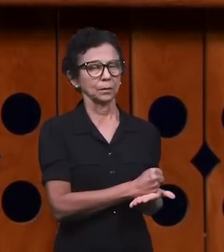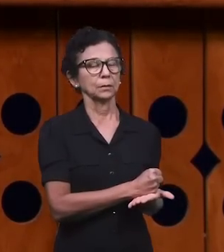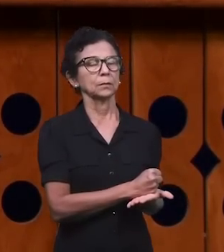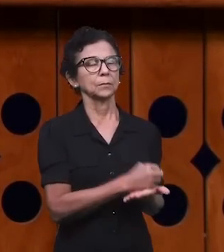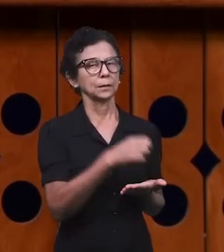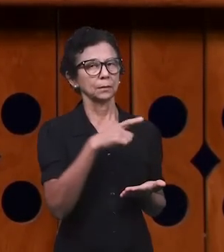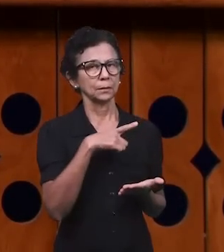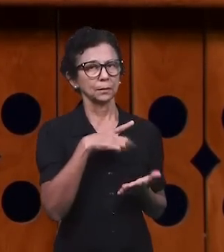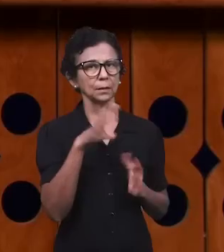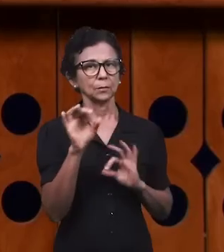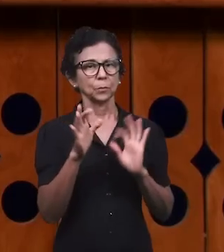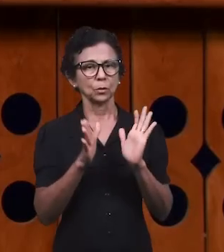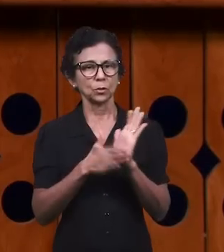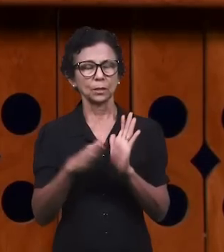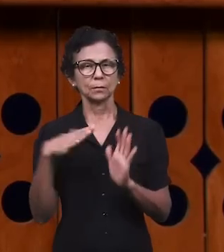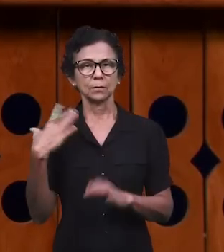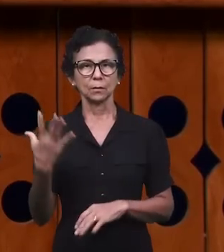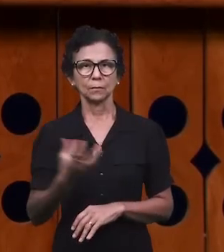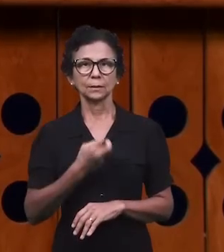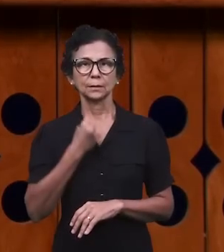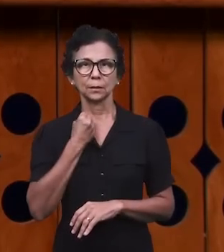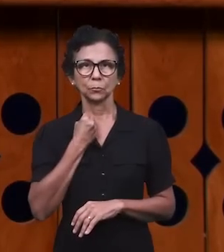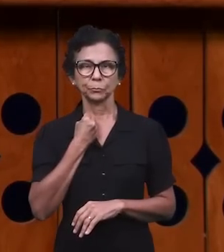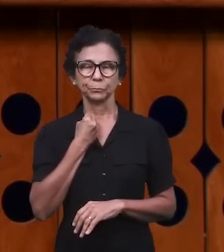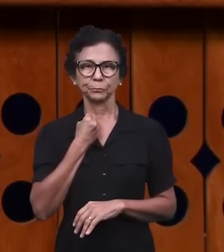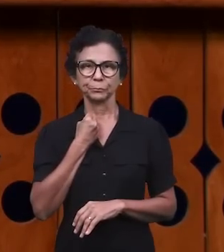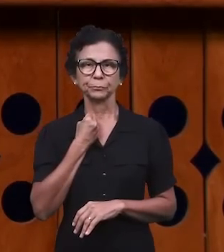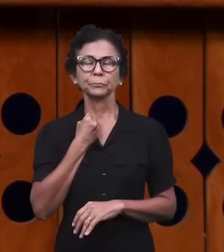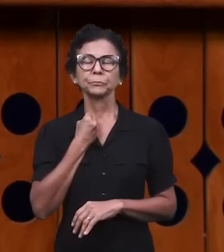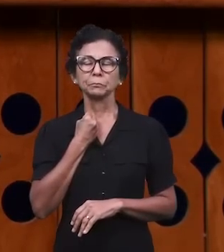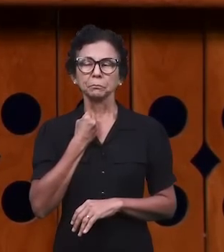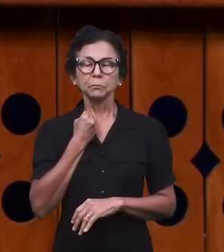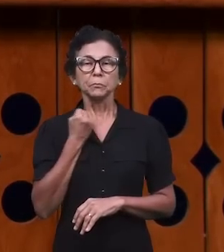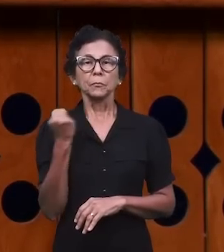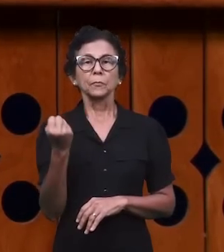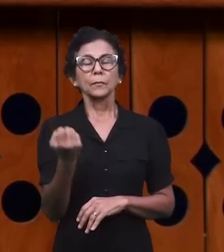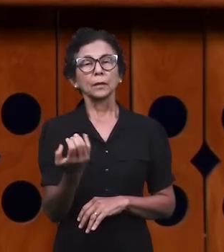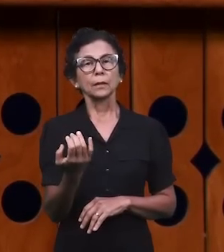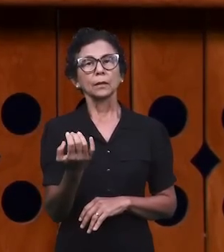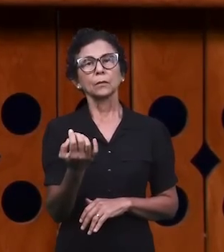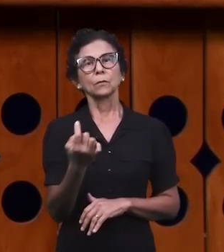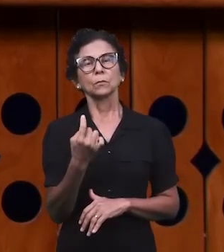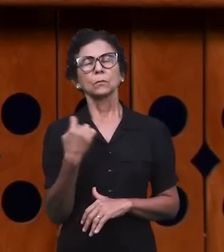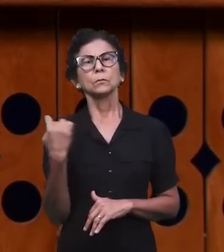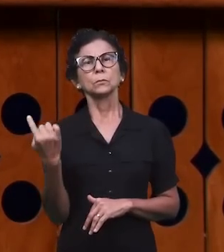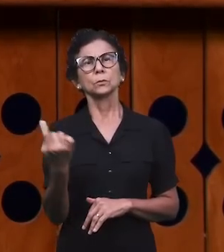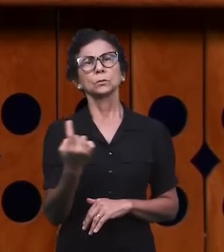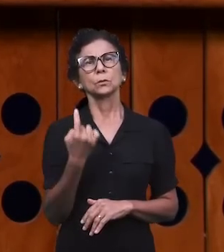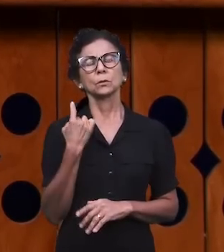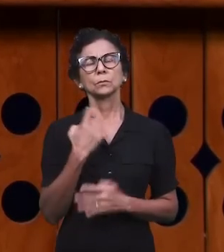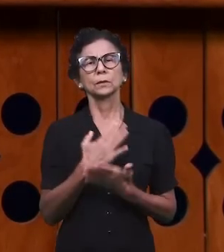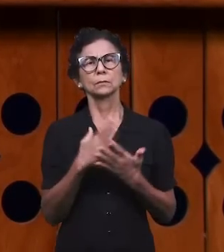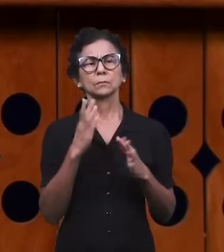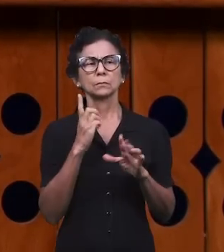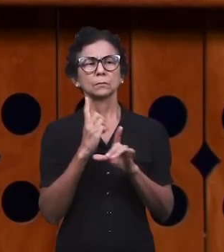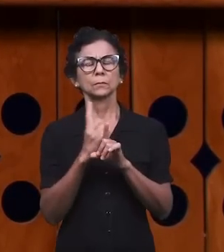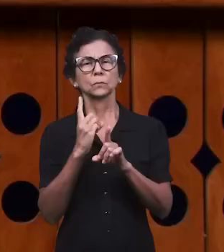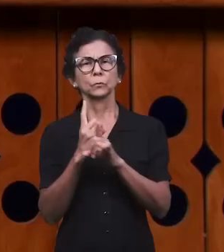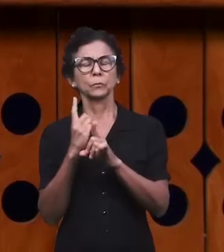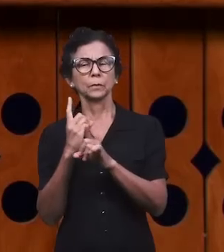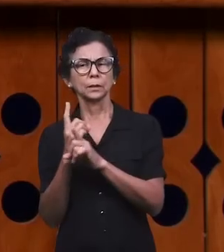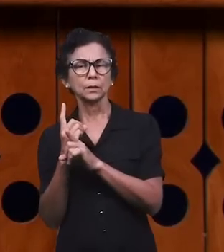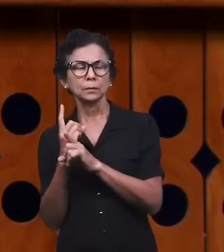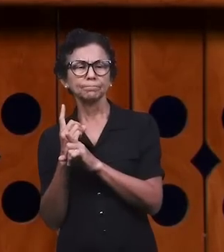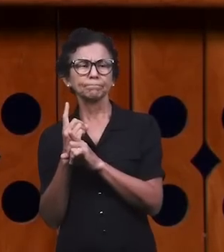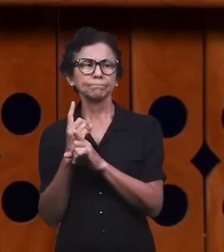salvação sendo anunciada. E quando nós vamos descobrindo isso e nós